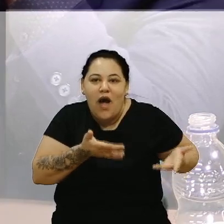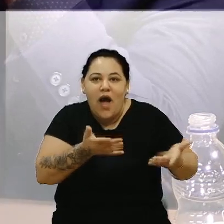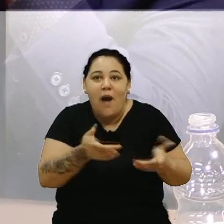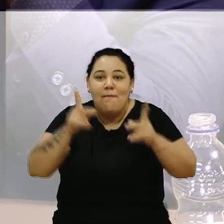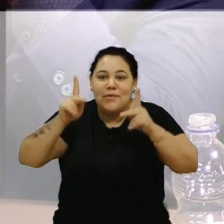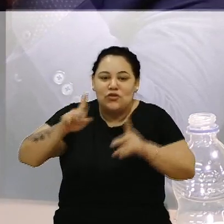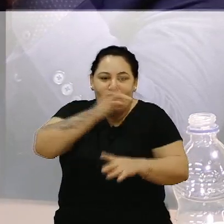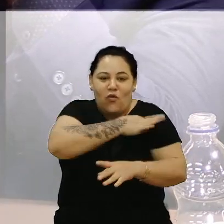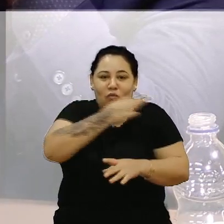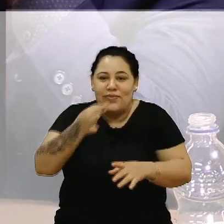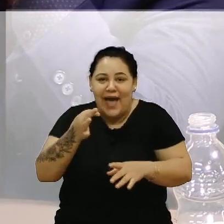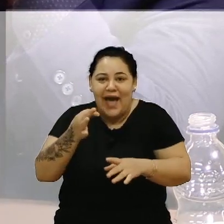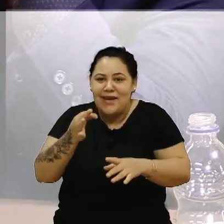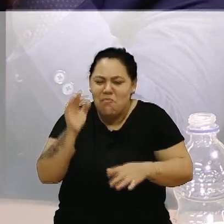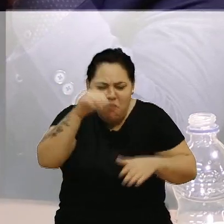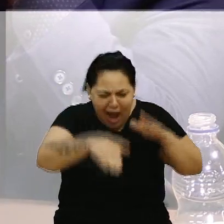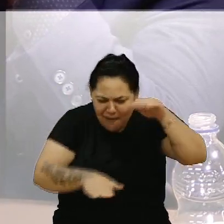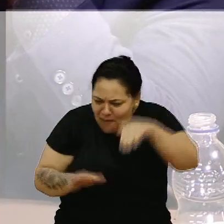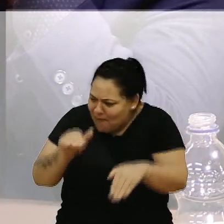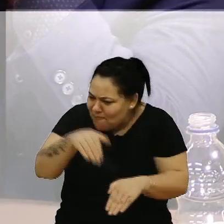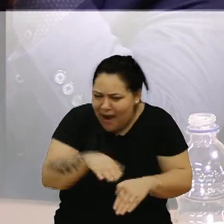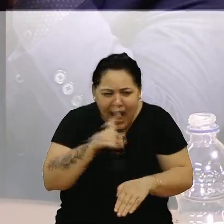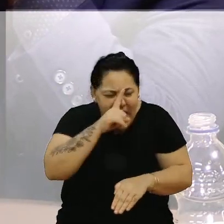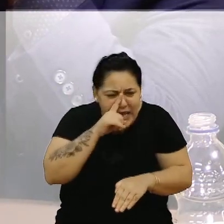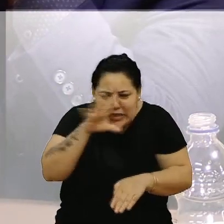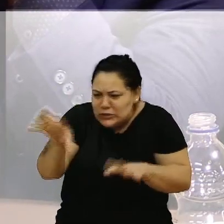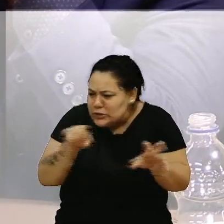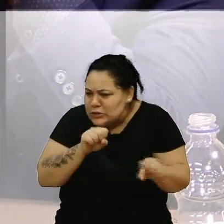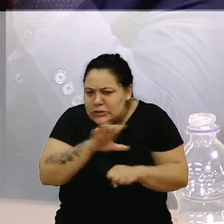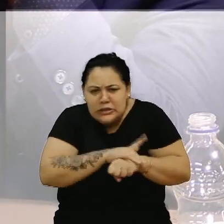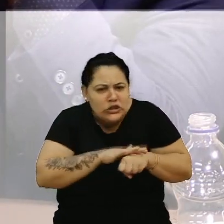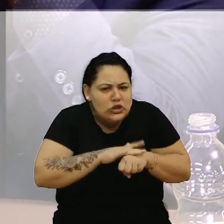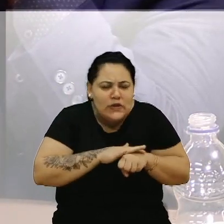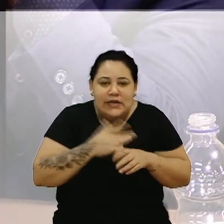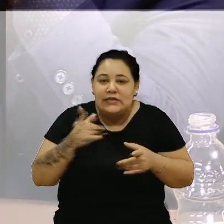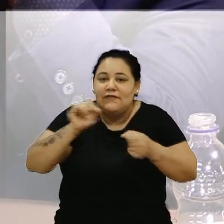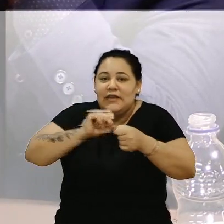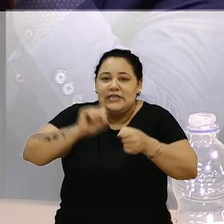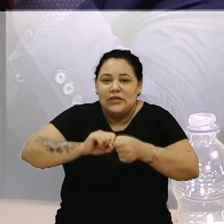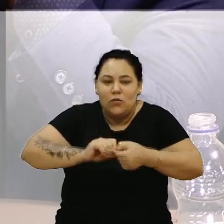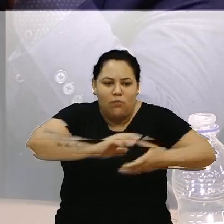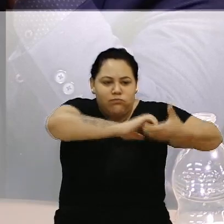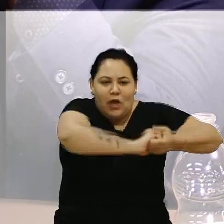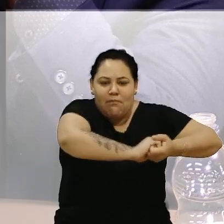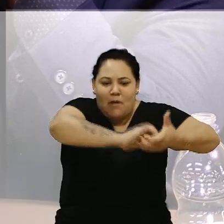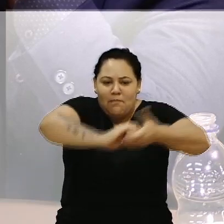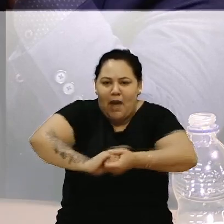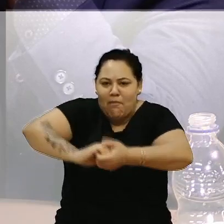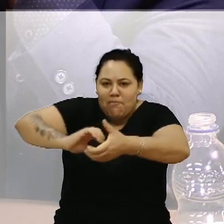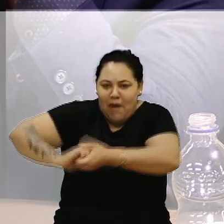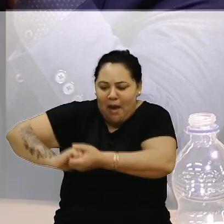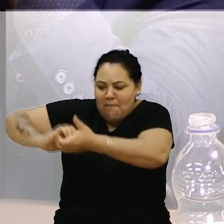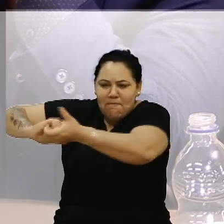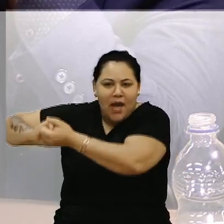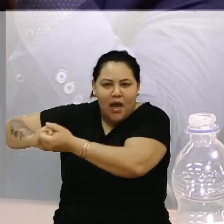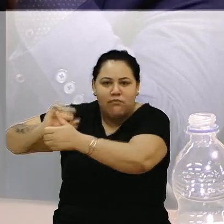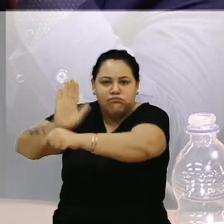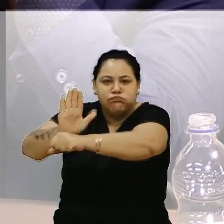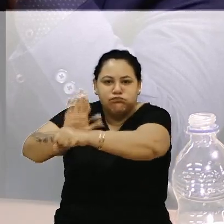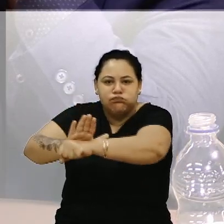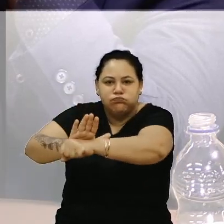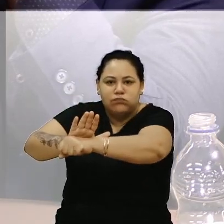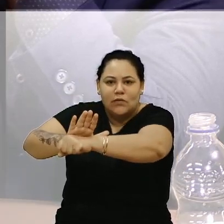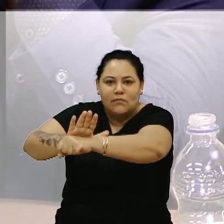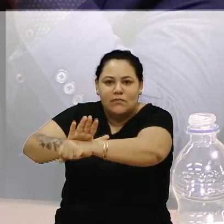pegar doença, cordão humano para salvar as pessoas. Olha, são cenas que eu fico pensando, eu acredito na humanidade ainda. Eu